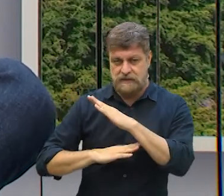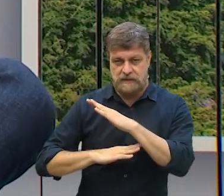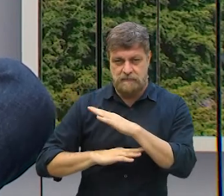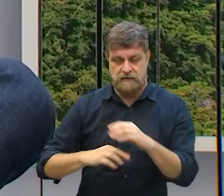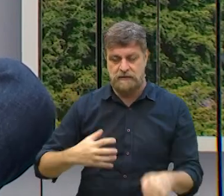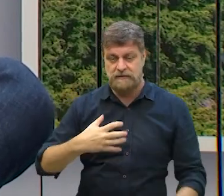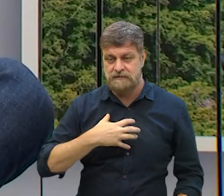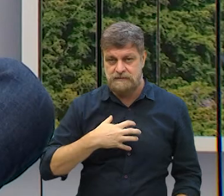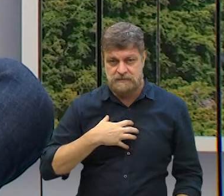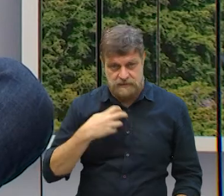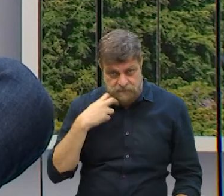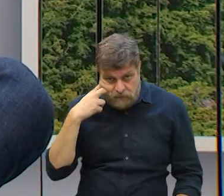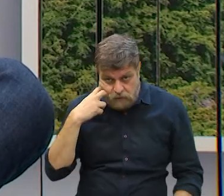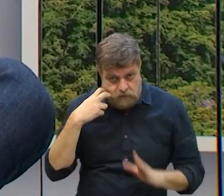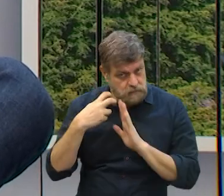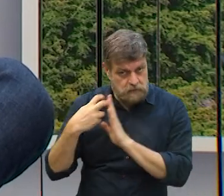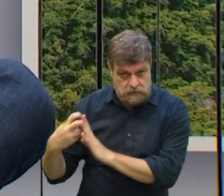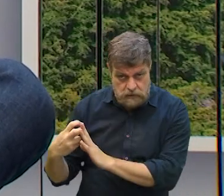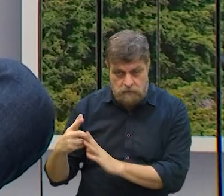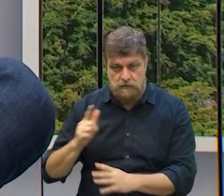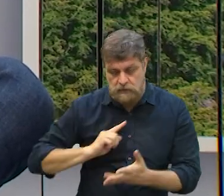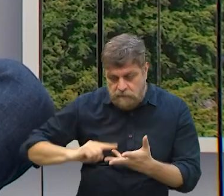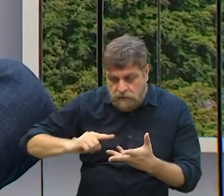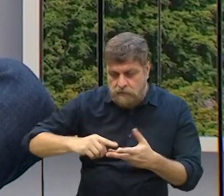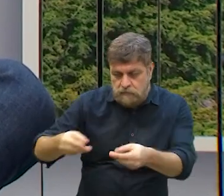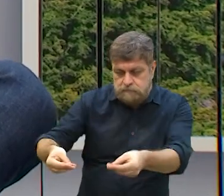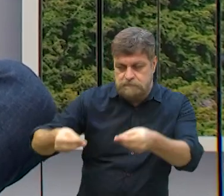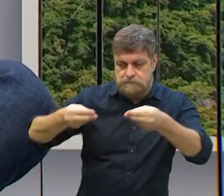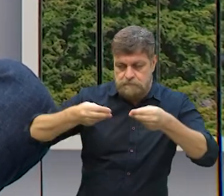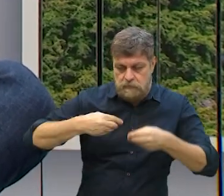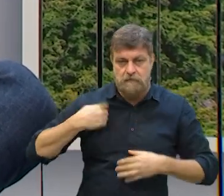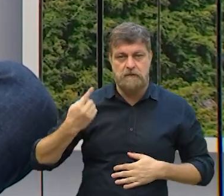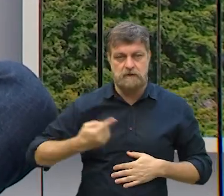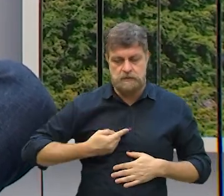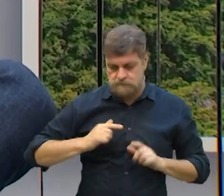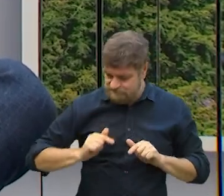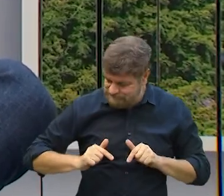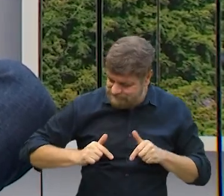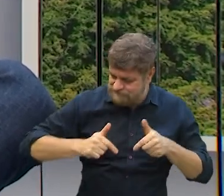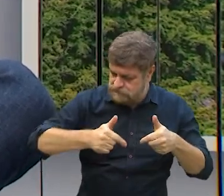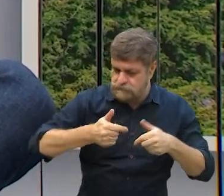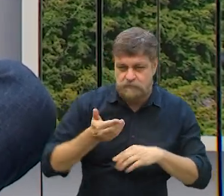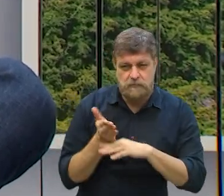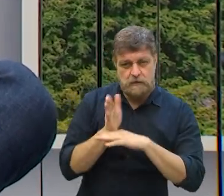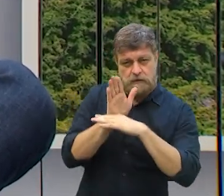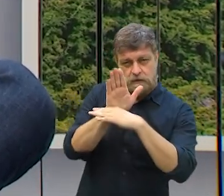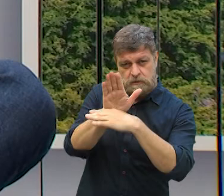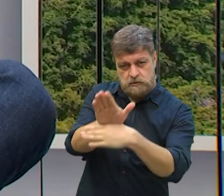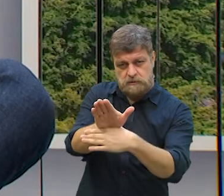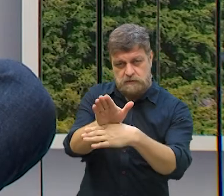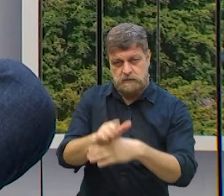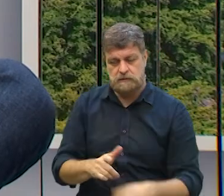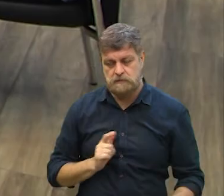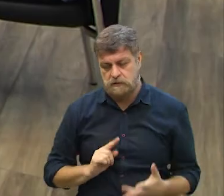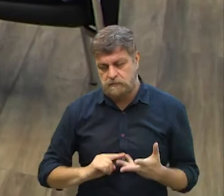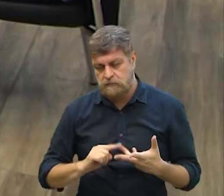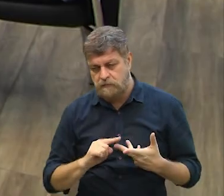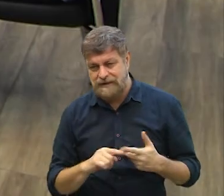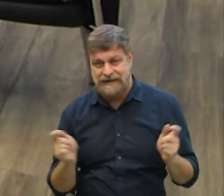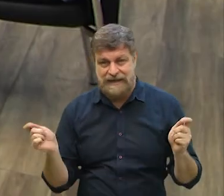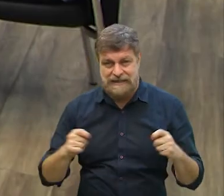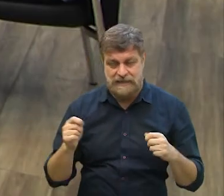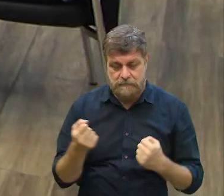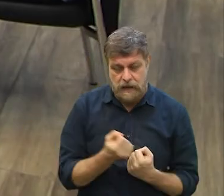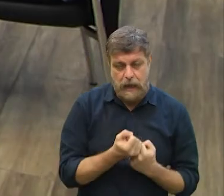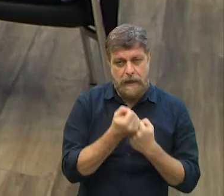Legislativo, não se sintam acanhados, tragam as suas reivindicações, aquilo que a gente puder estar ajudando, eventualmente algo que